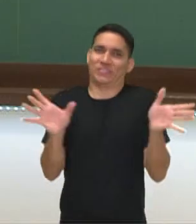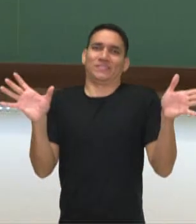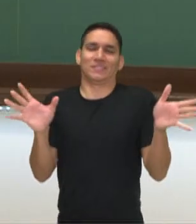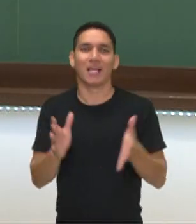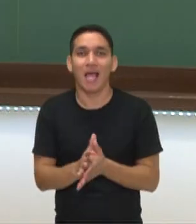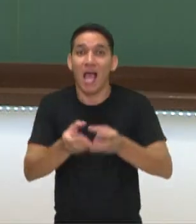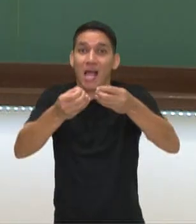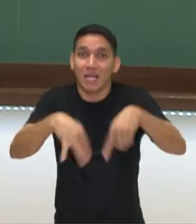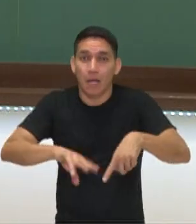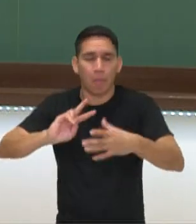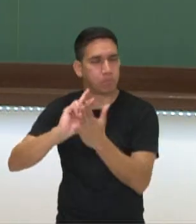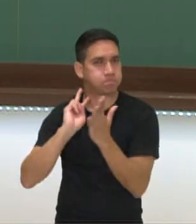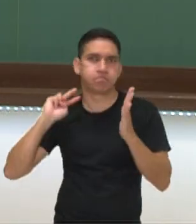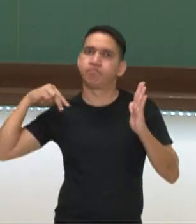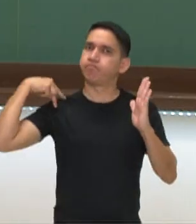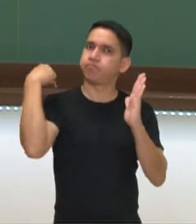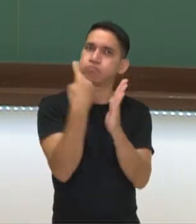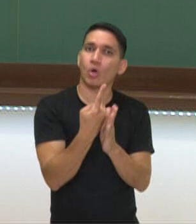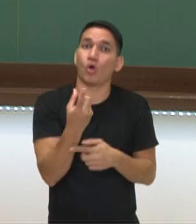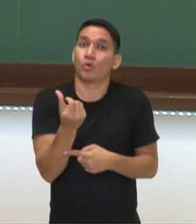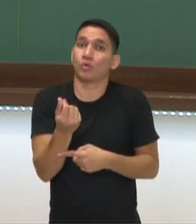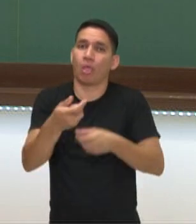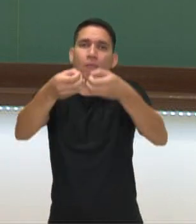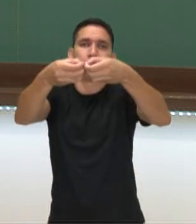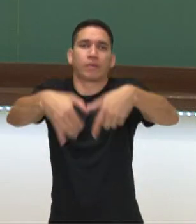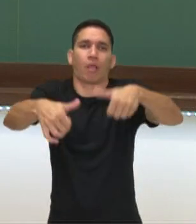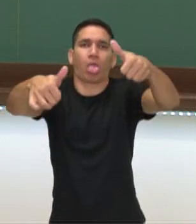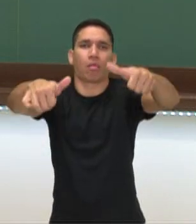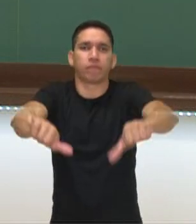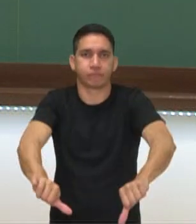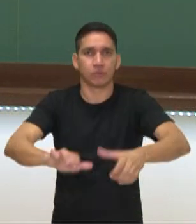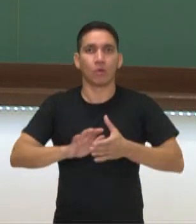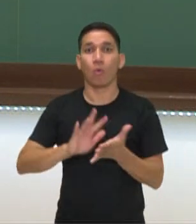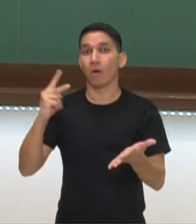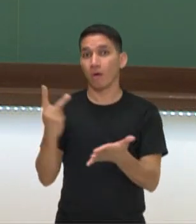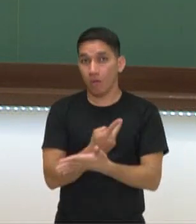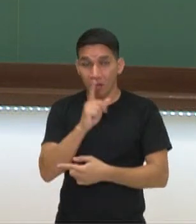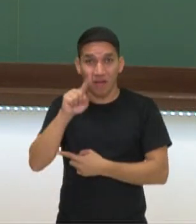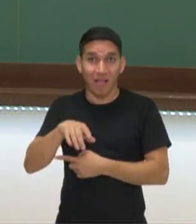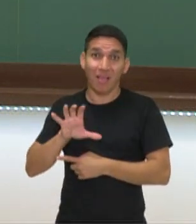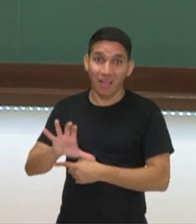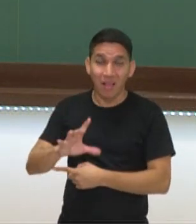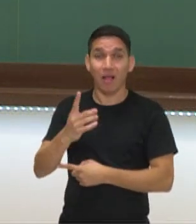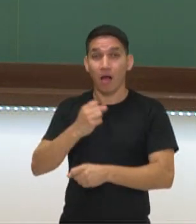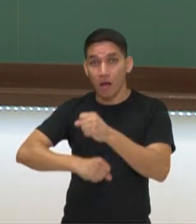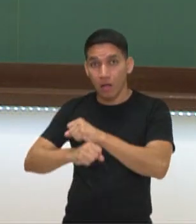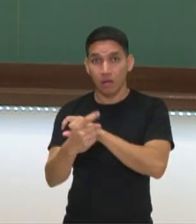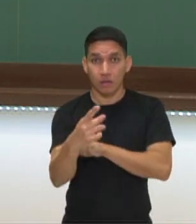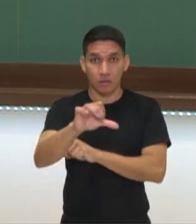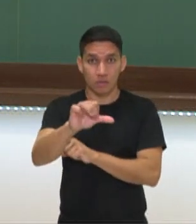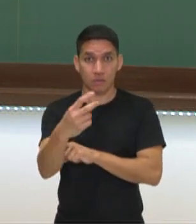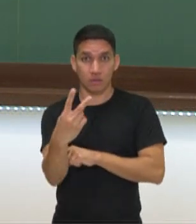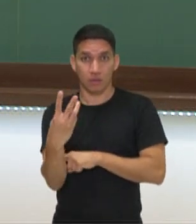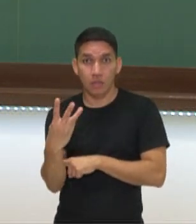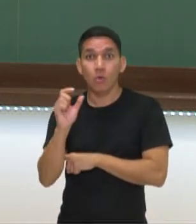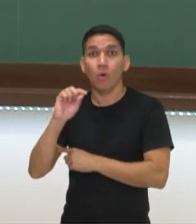contrário, o dinheiro na Alemanha se desvalorizou cada vez mais, chegando, por exemplo, nesse ano de 1923,